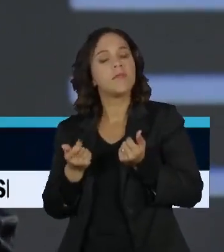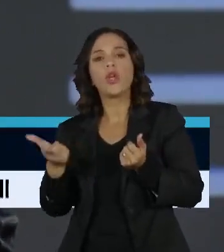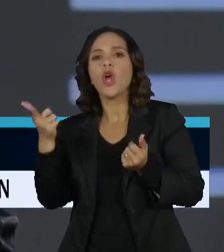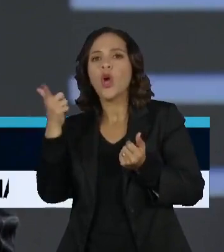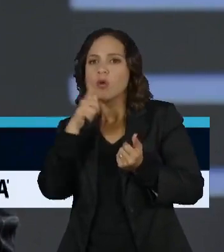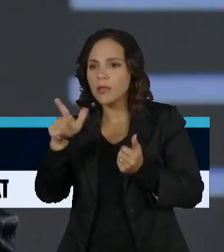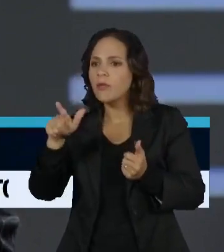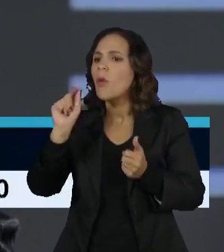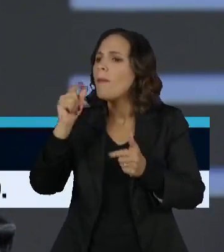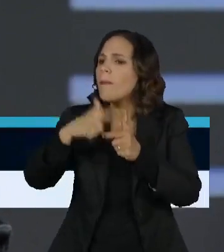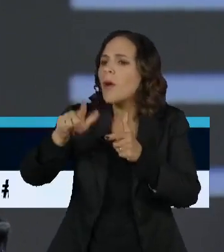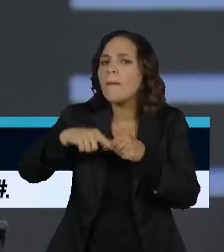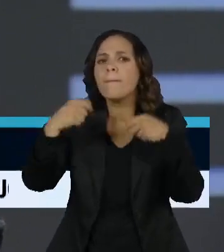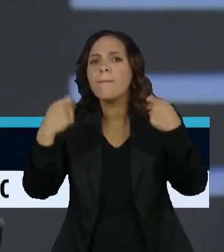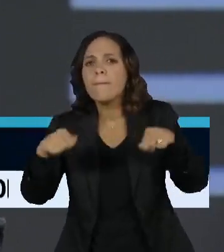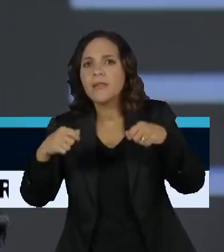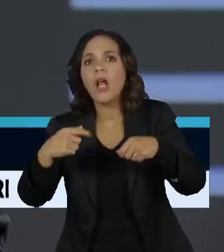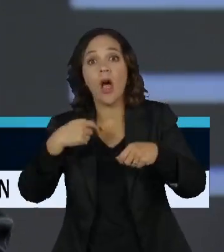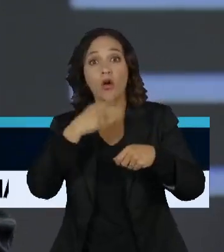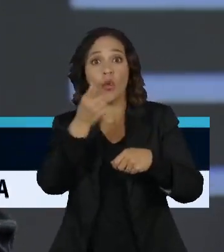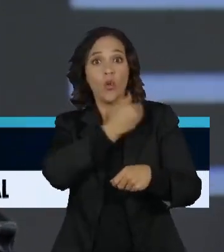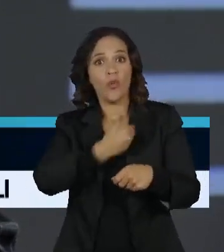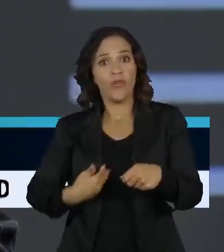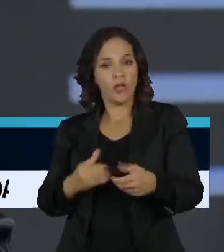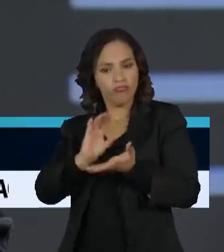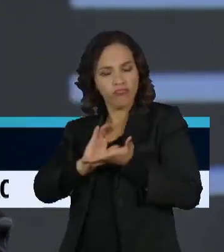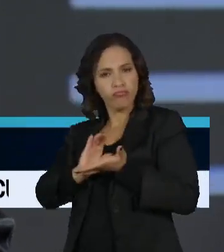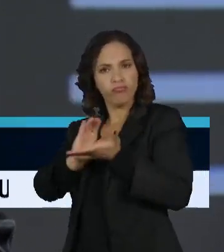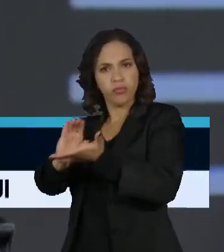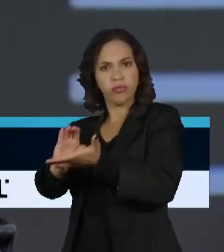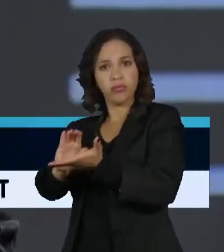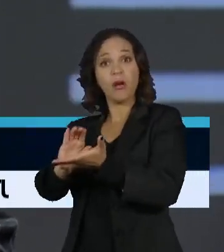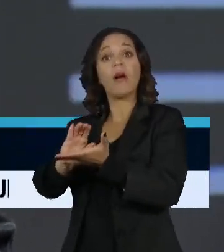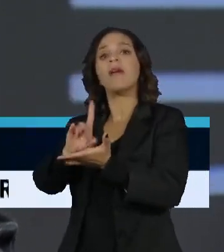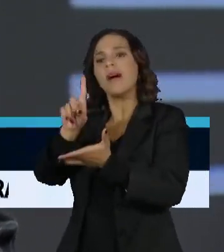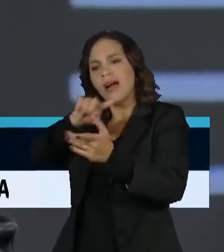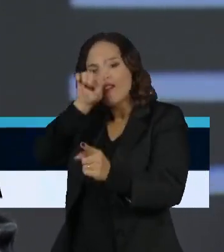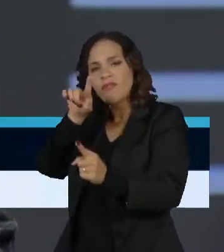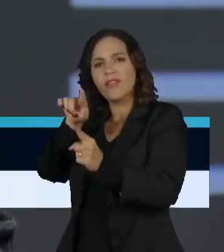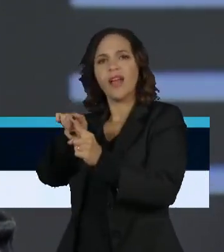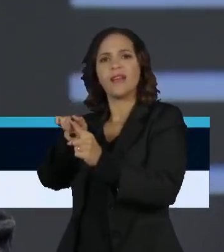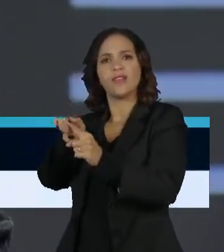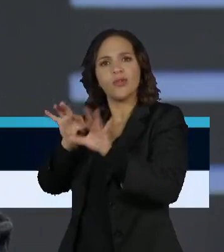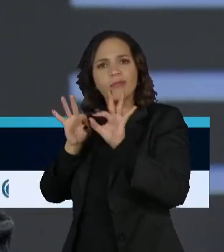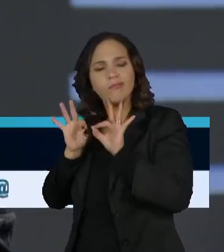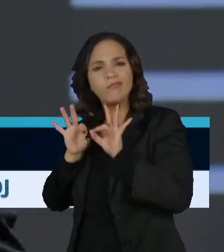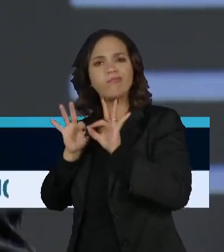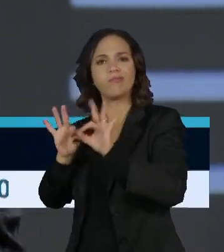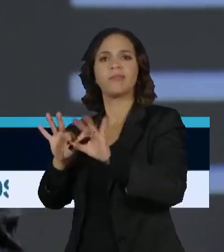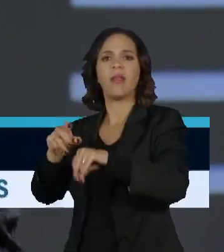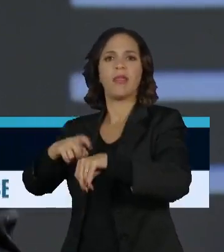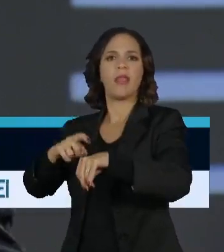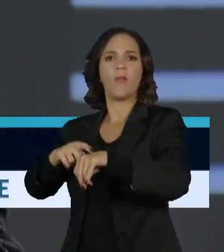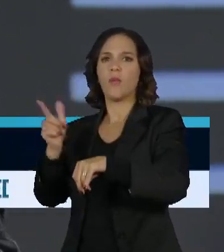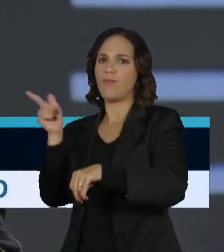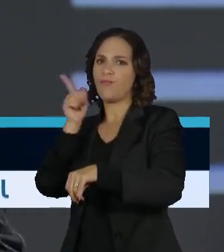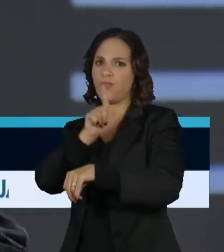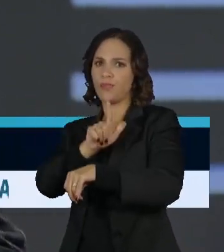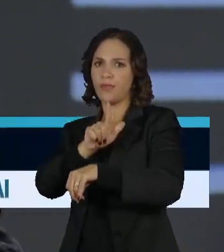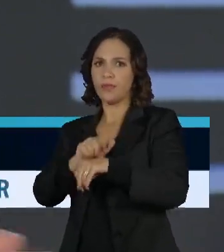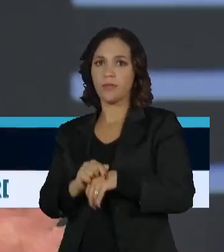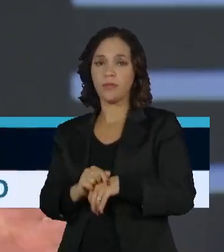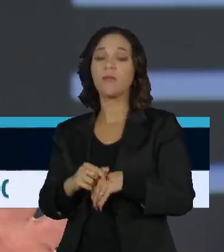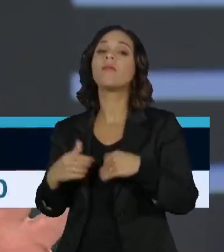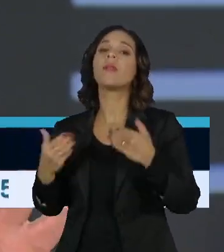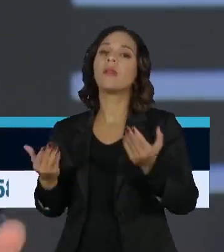atender o programa que demanda com a verba do governo, a eficácia é isso acontecer a contento. Evidentemente, sempre